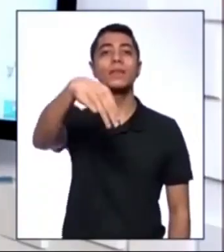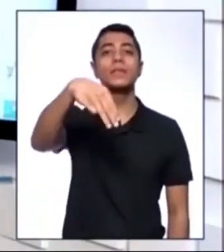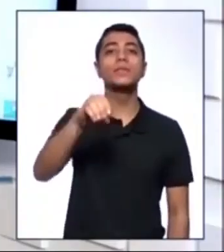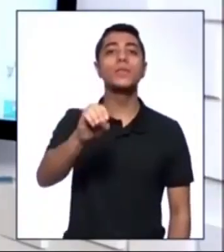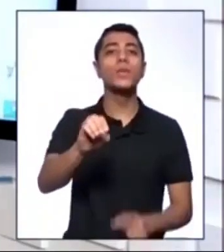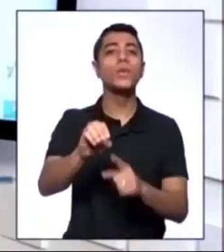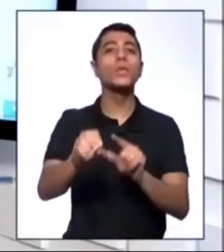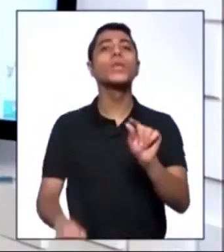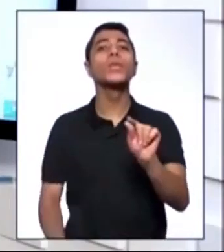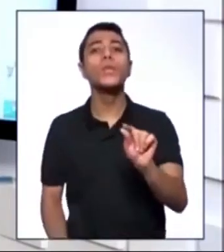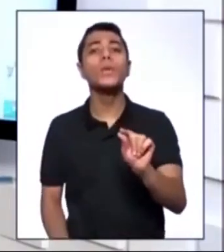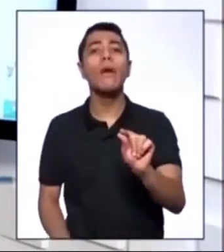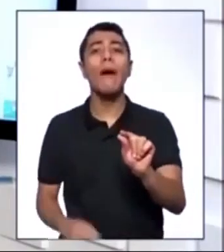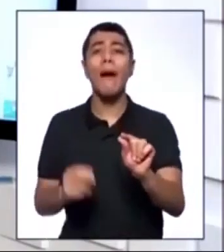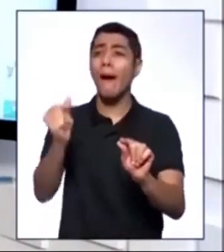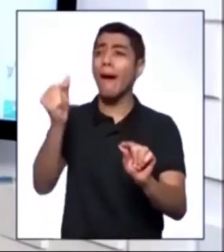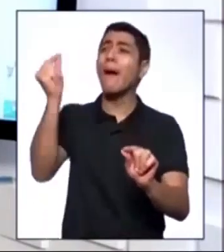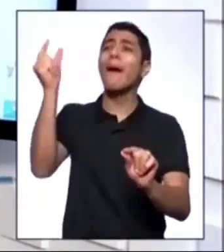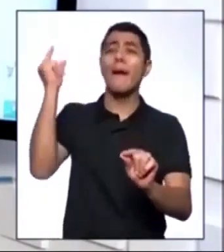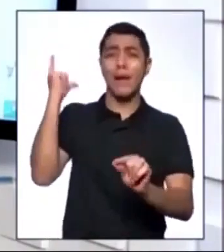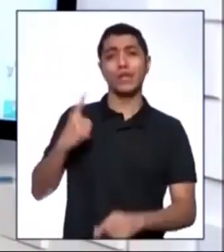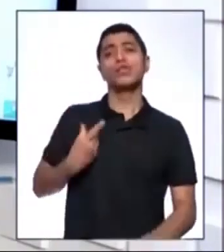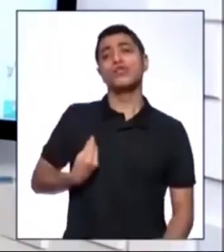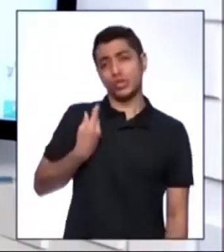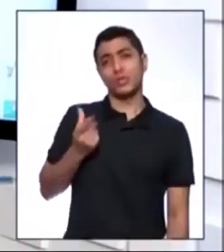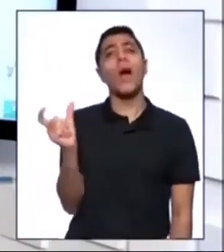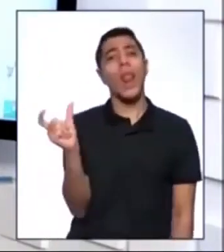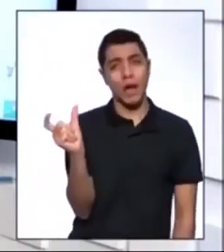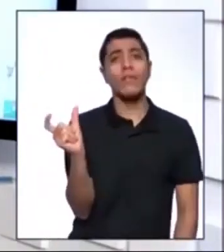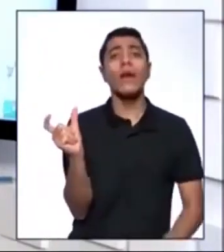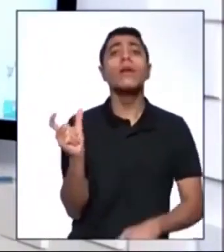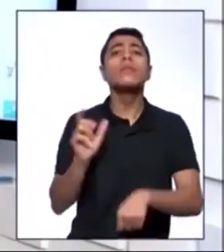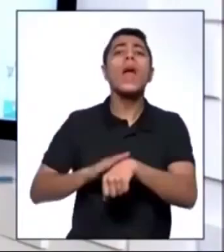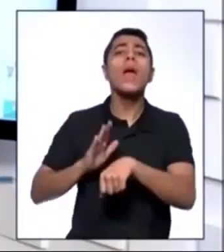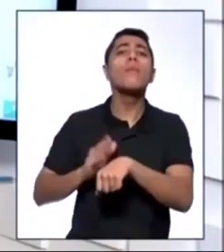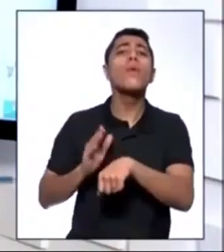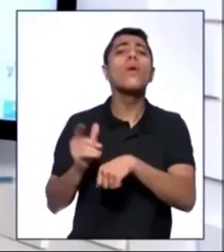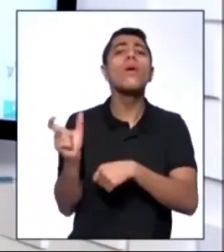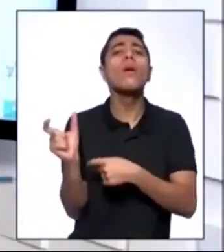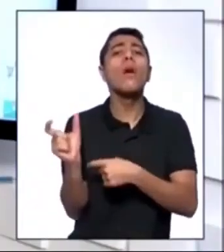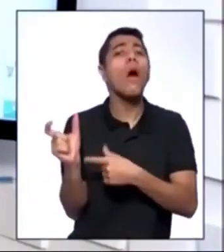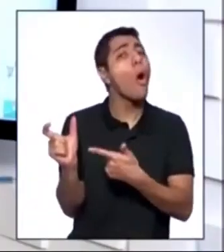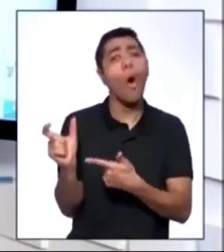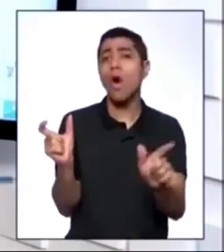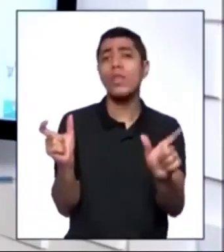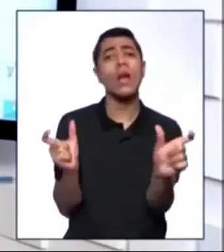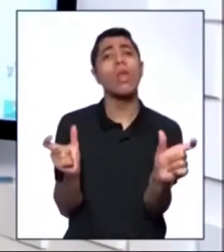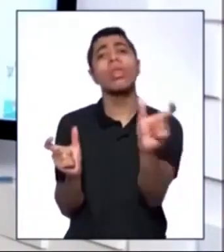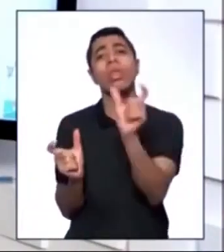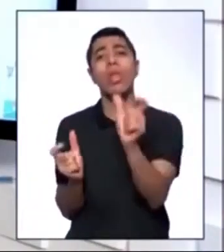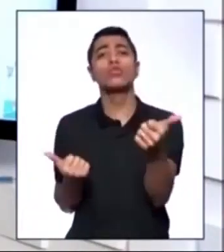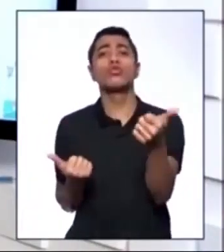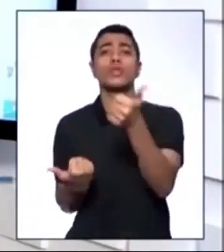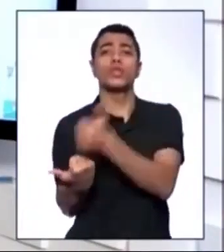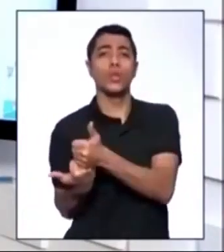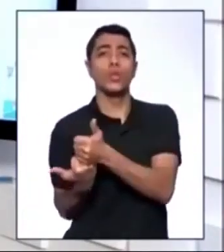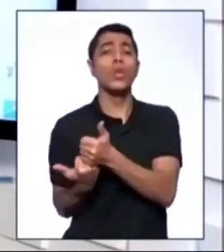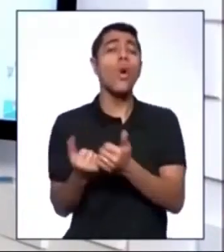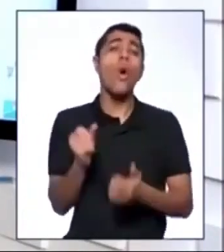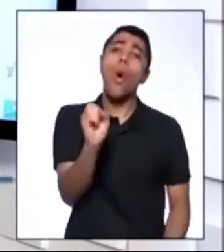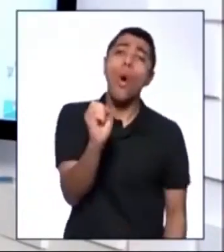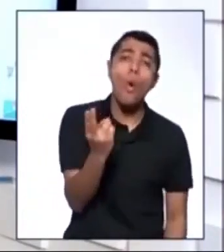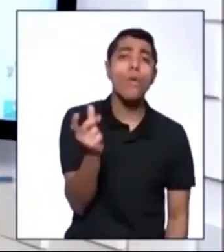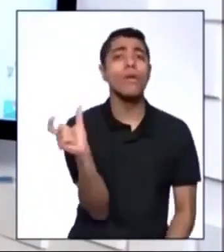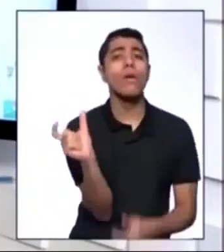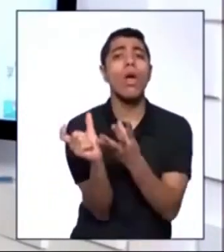de linguagem, foi substituída por outra ou simplesmente deixou de existir. Tá bom? Então, se a gente comparar, a gente vai